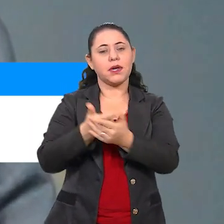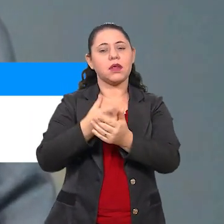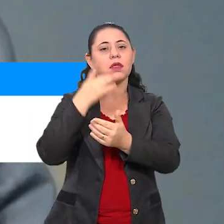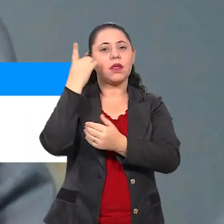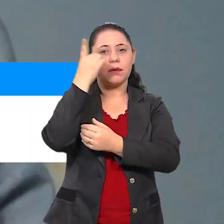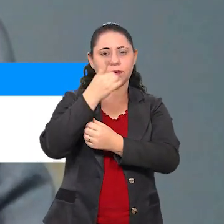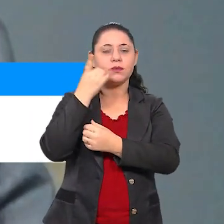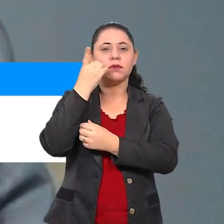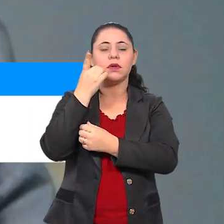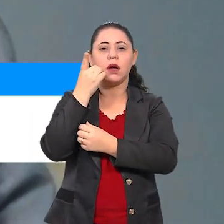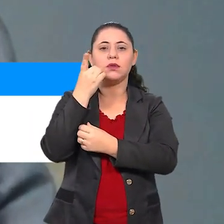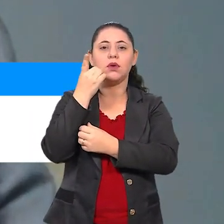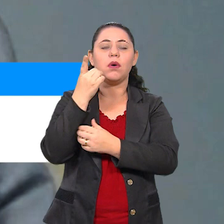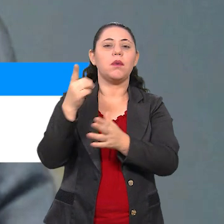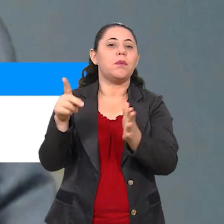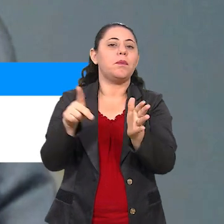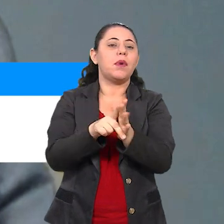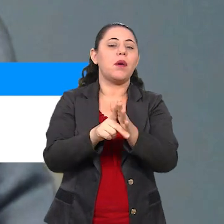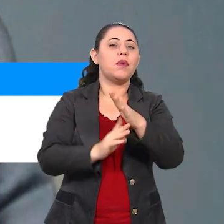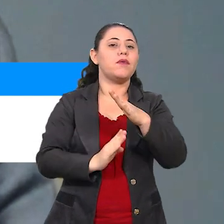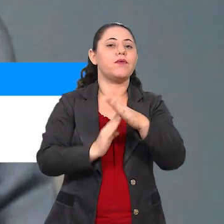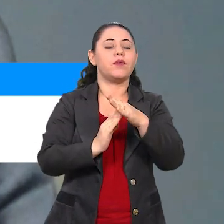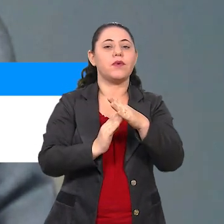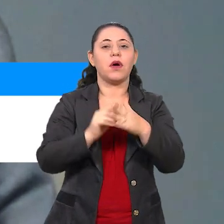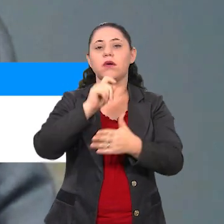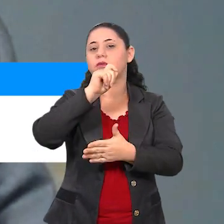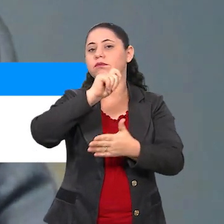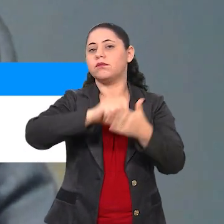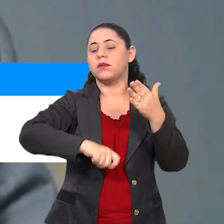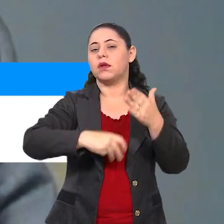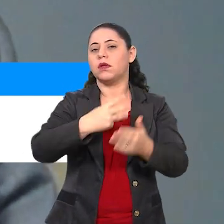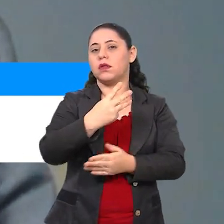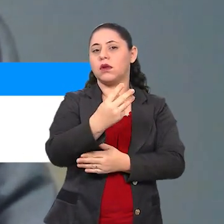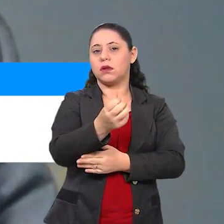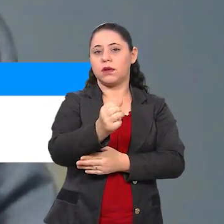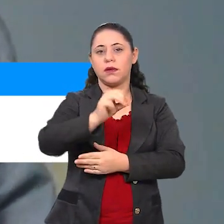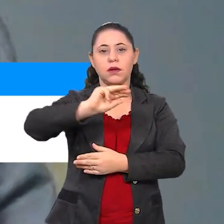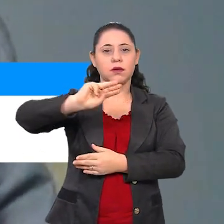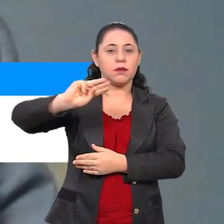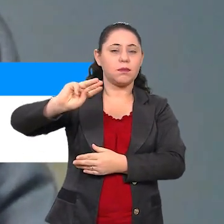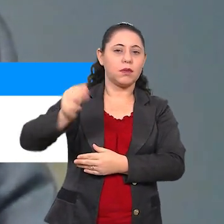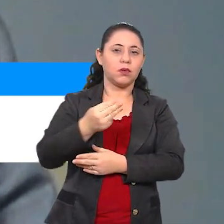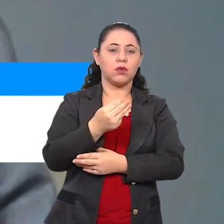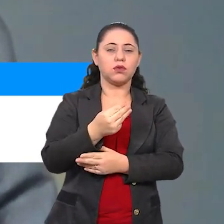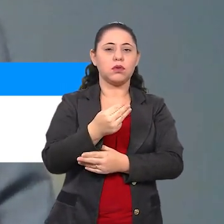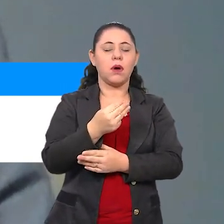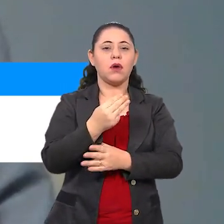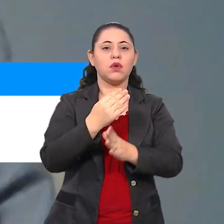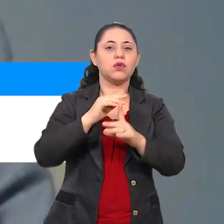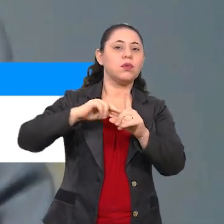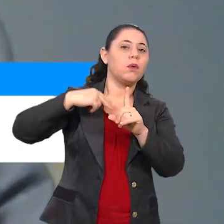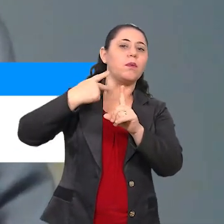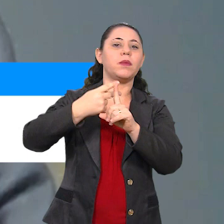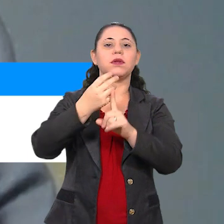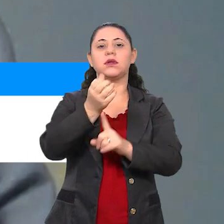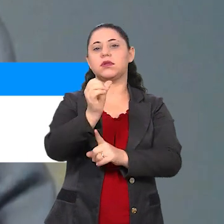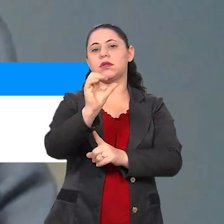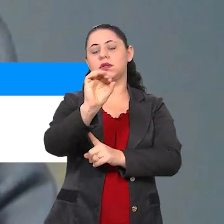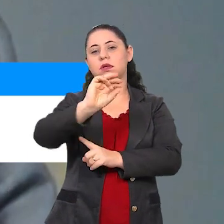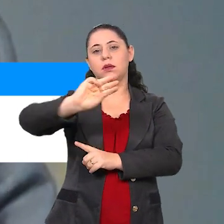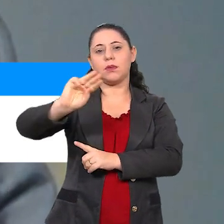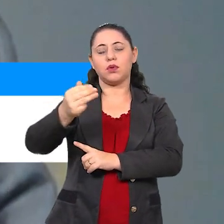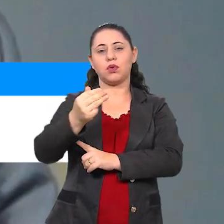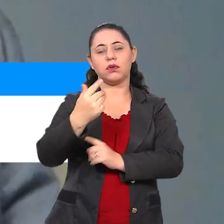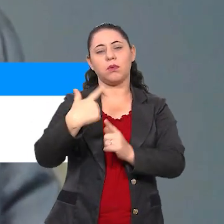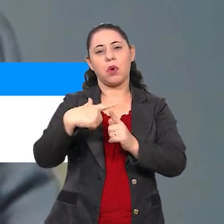emendas parlamentares originariamente fixadas em 36 milhões para o valor de